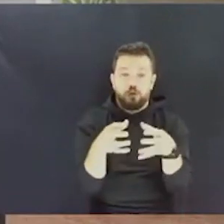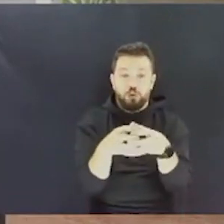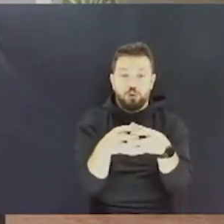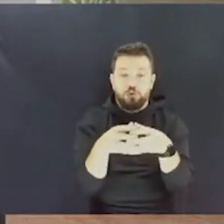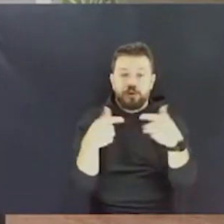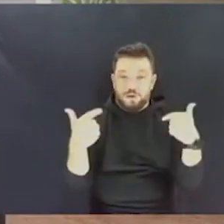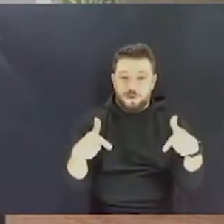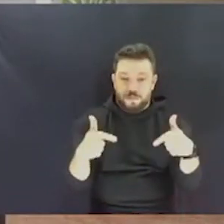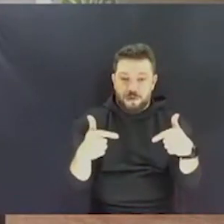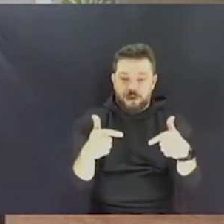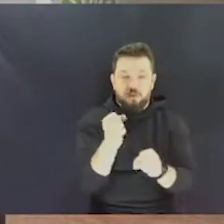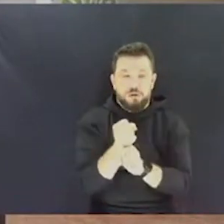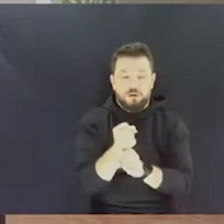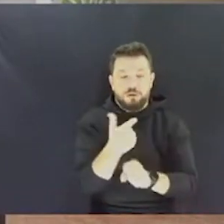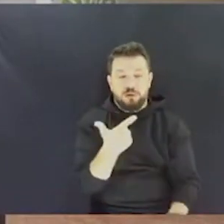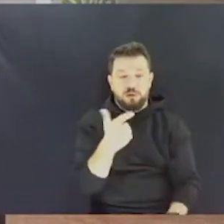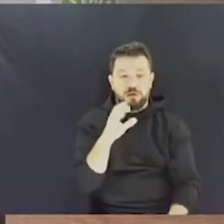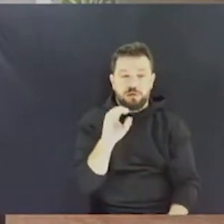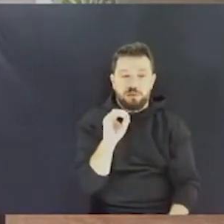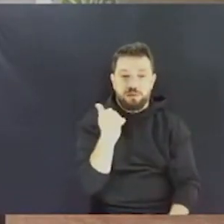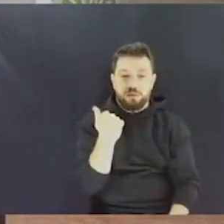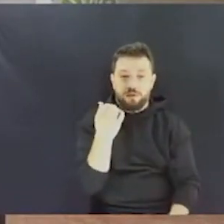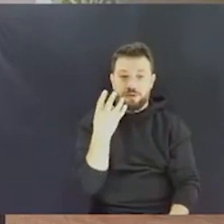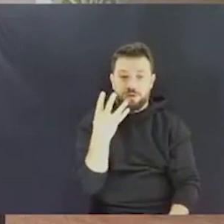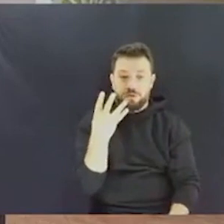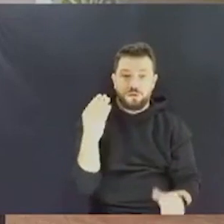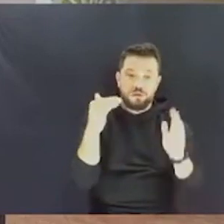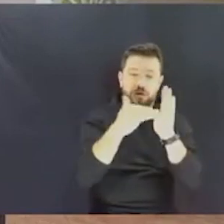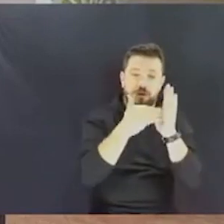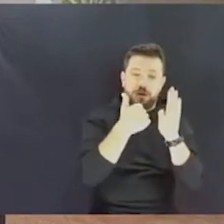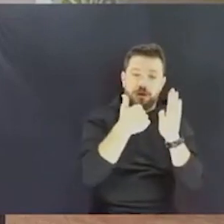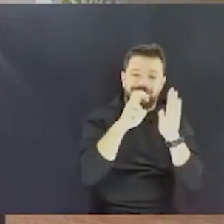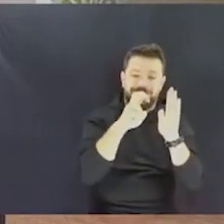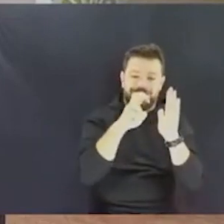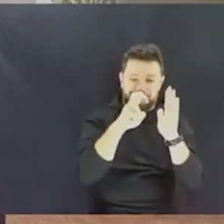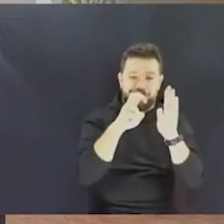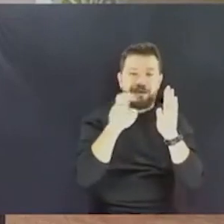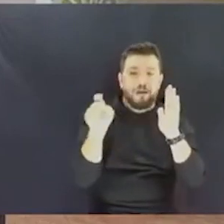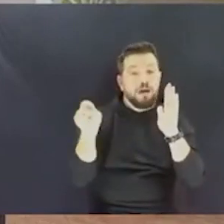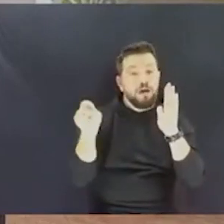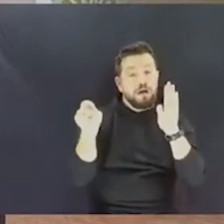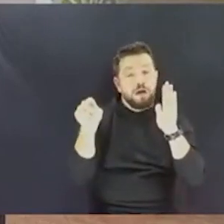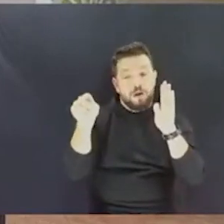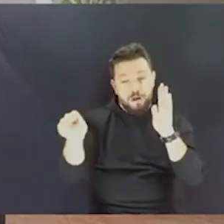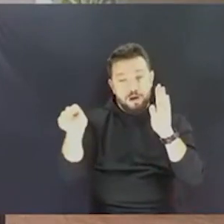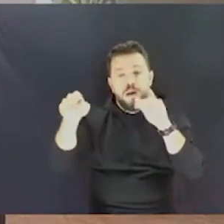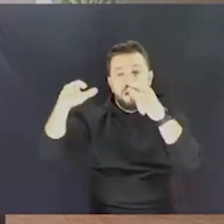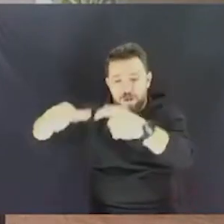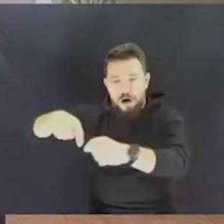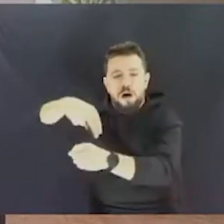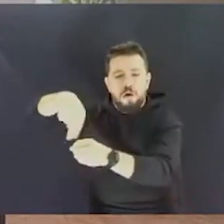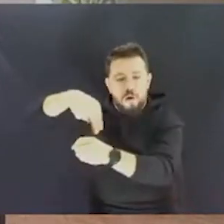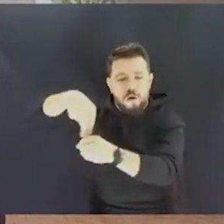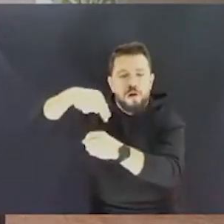2014 a 2015 quando se tornou foi transformado lá no núcleo da Infância e da Juventude